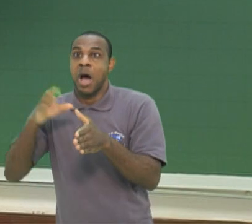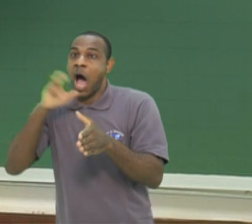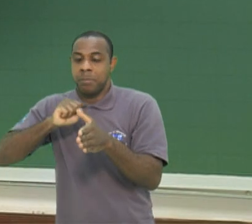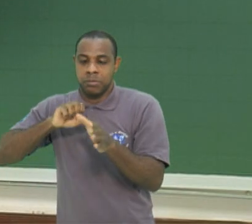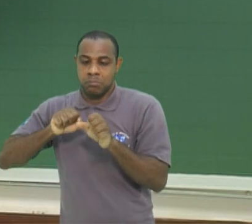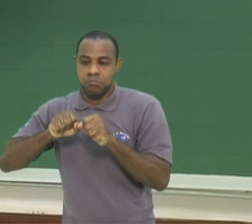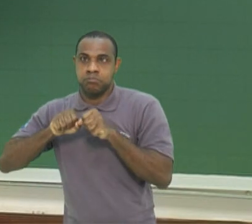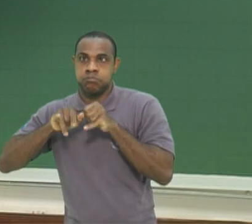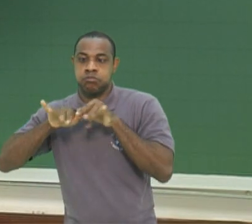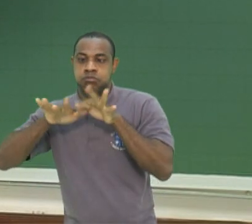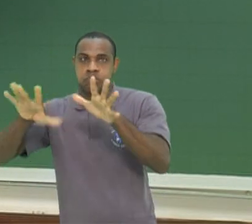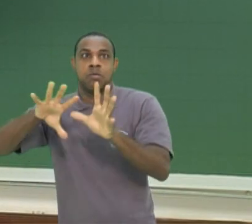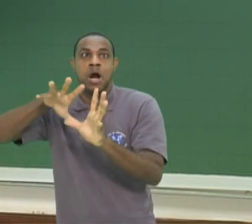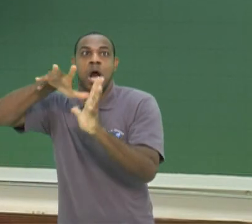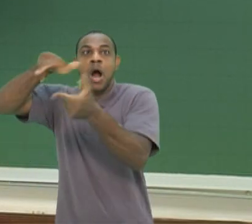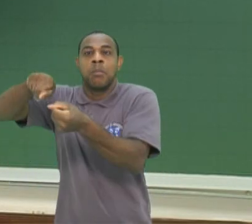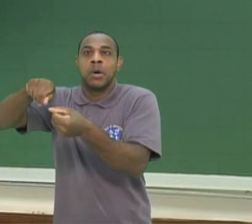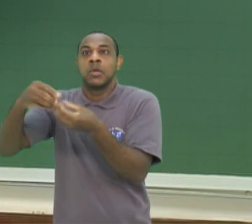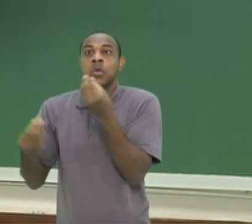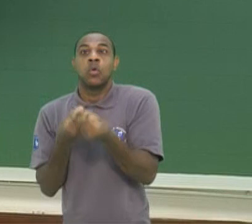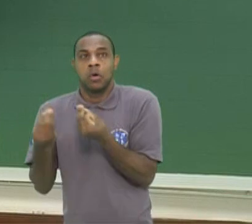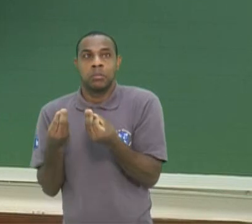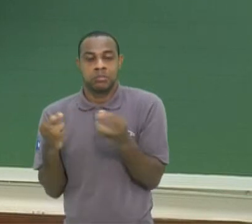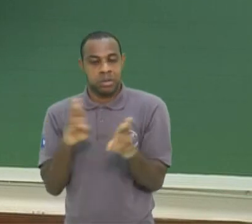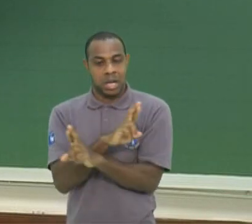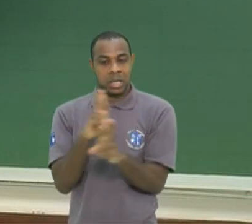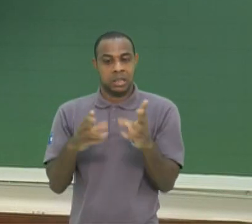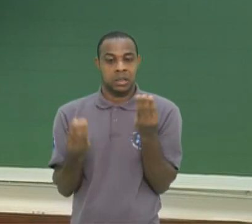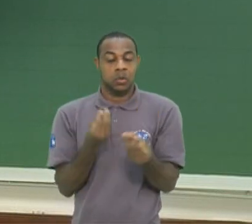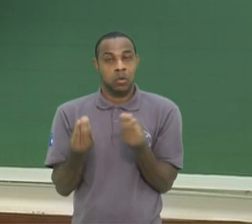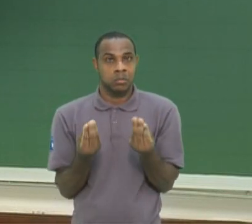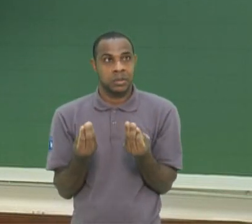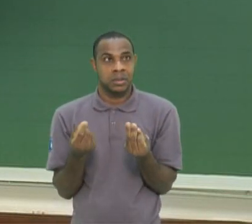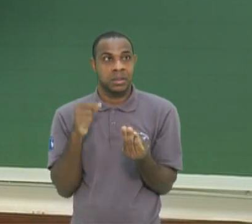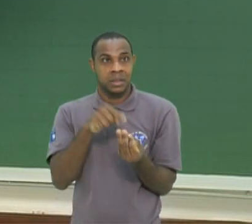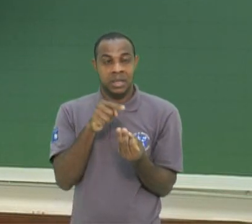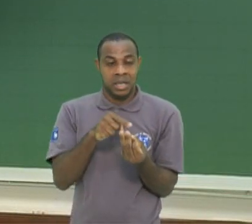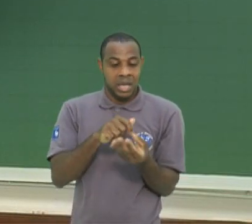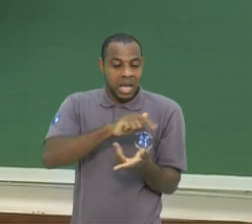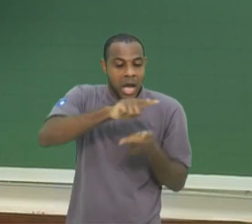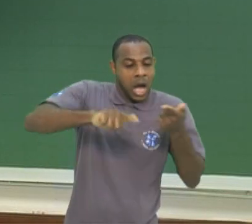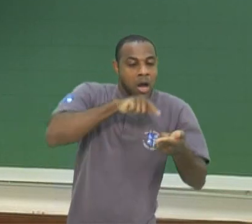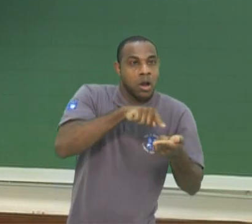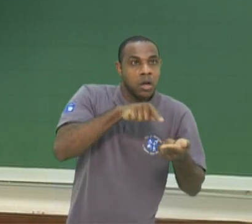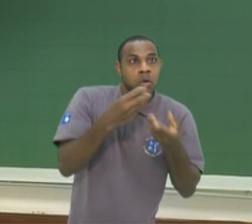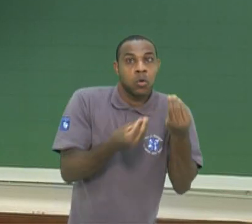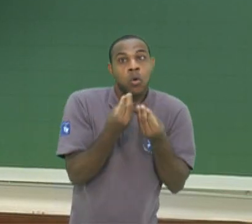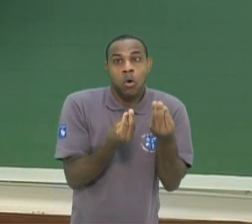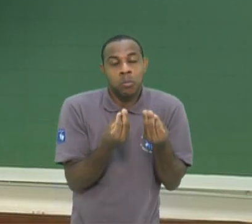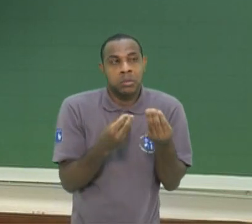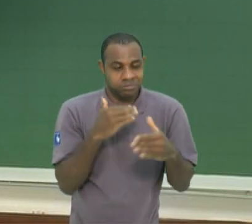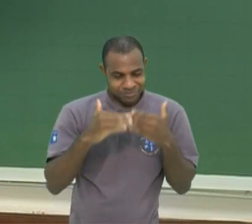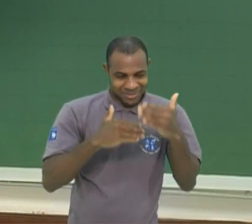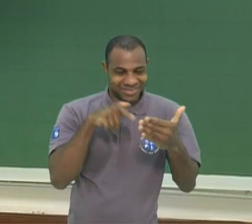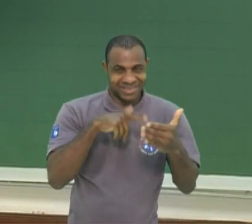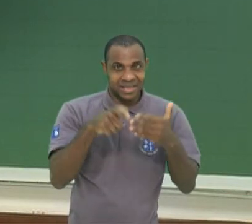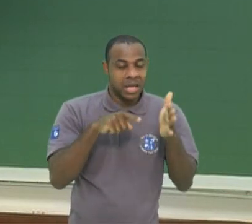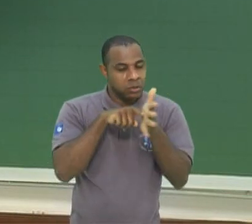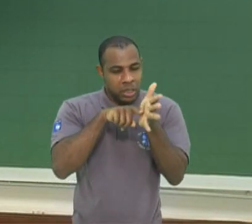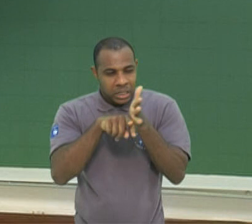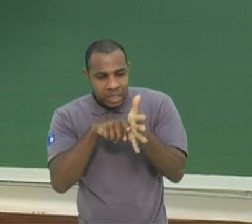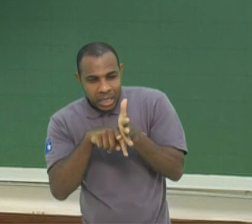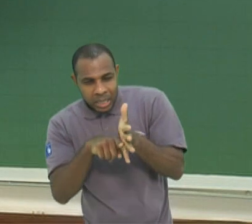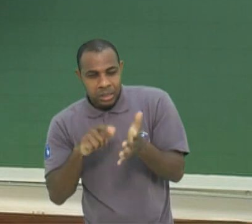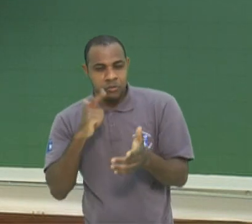coronavírus pelo mundo. Então, pare um pouquinho e pense de que forma que a globalização, que é um processo analisado aqui